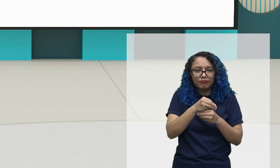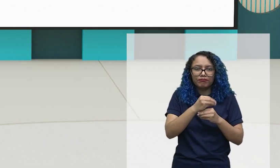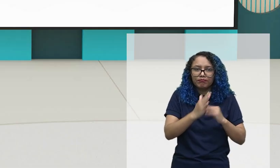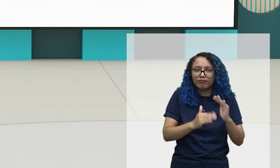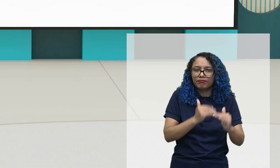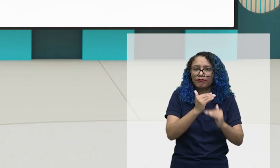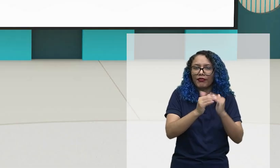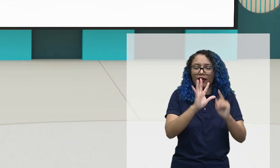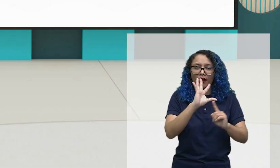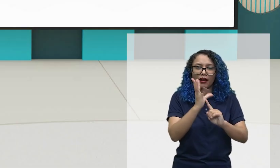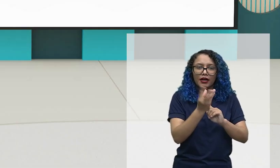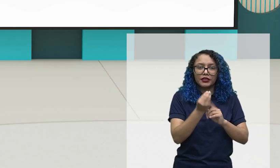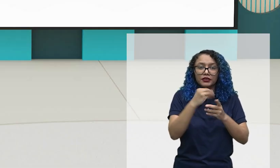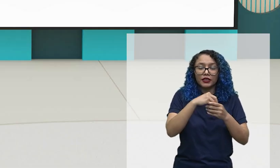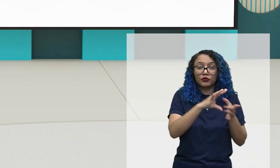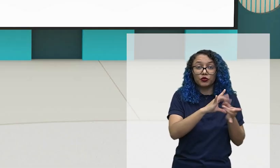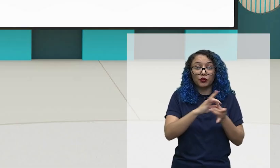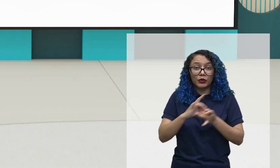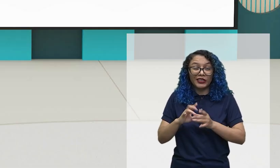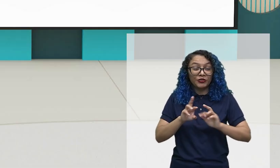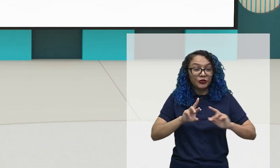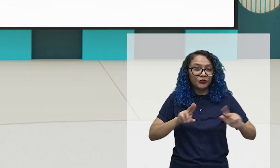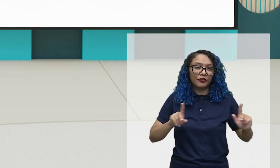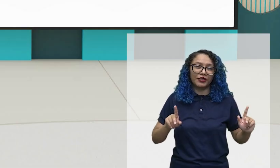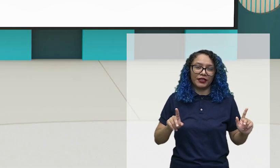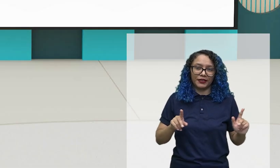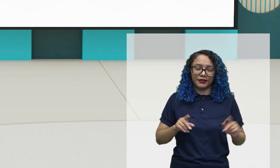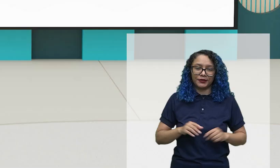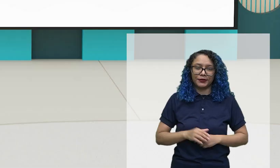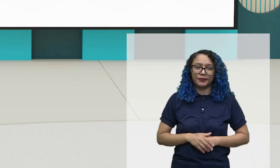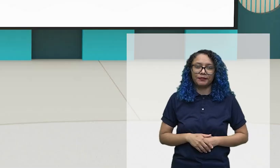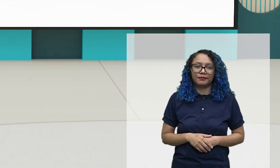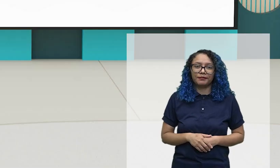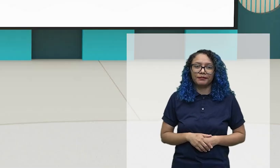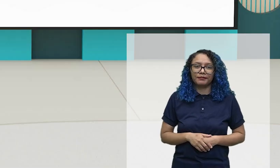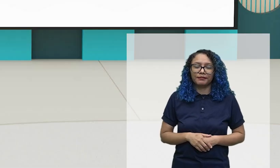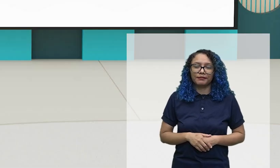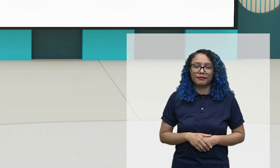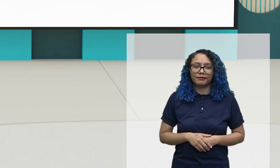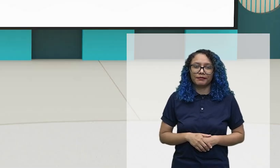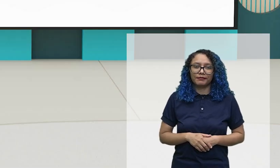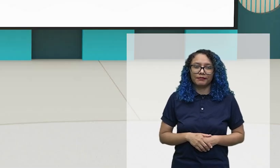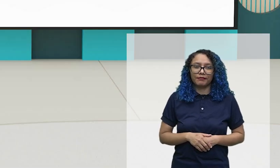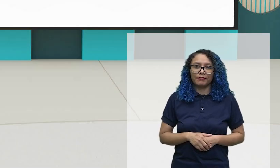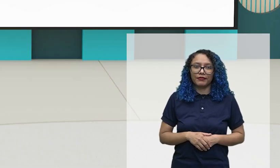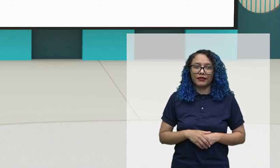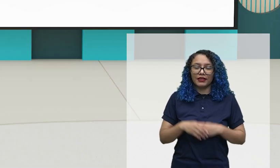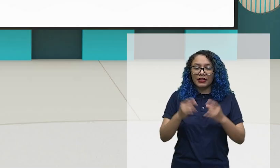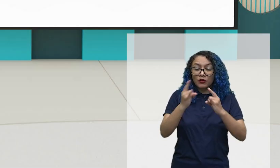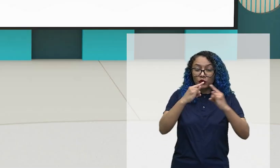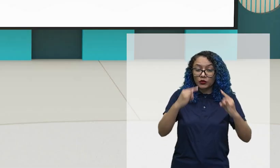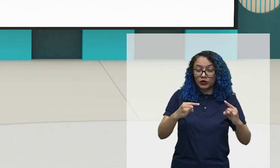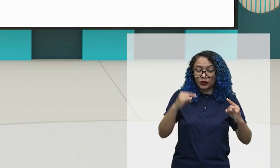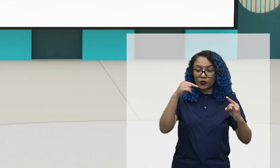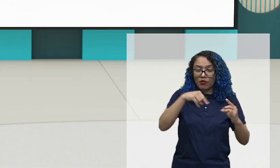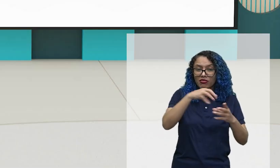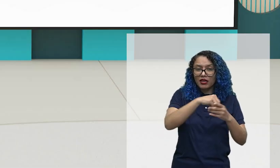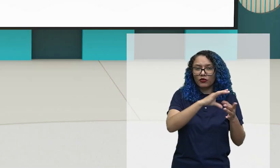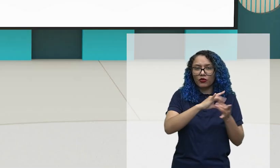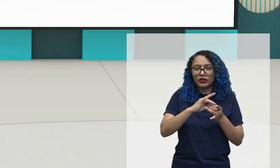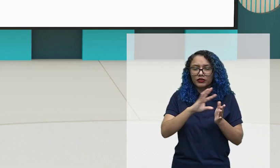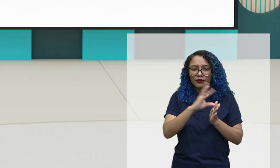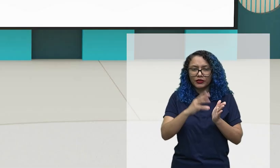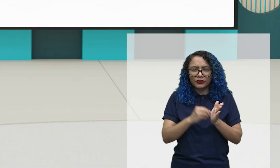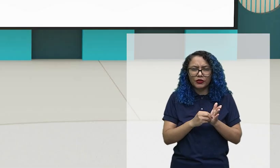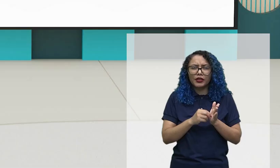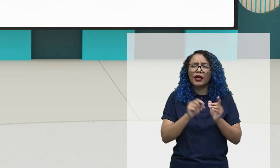da diversidade e da construção da arte dentro de um outro contexto. Porque falar de circo dentro do